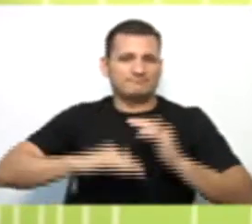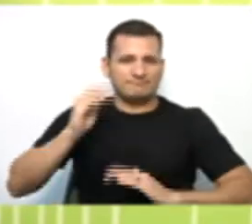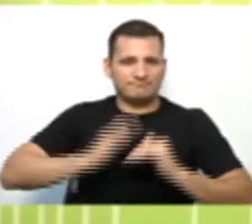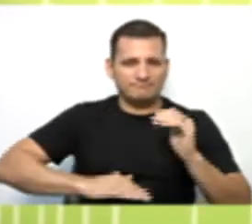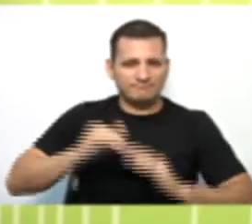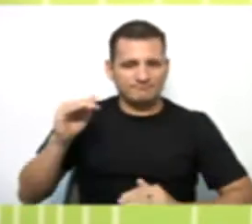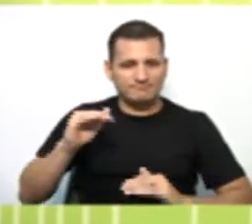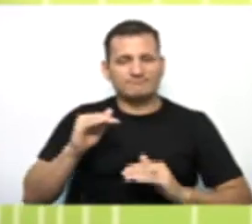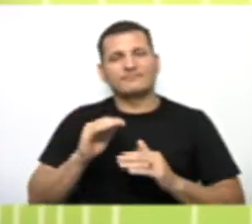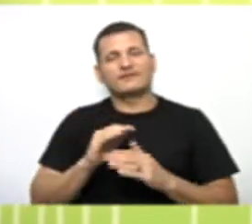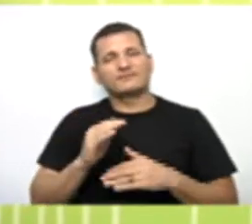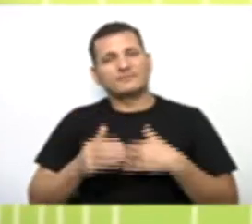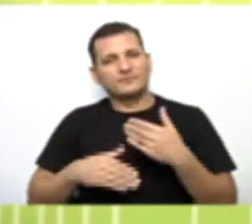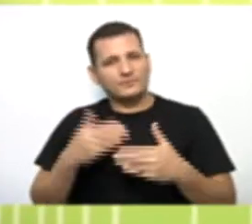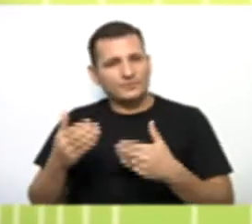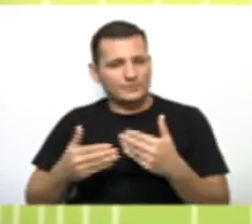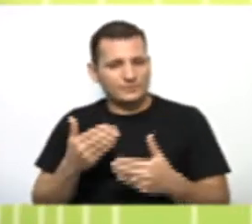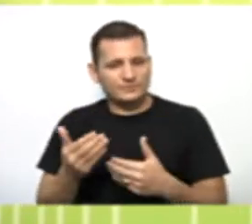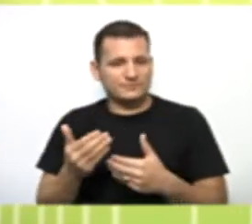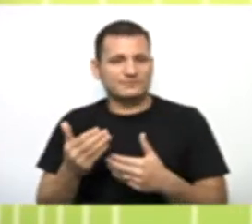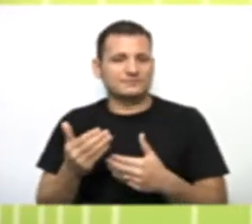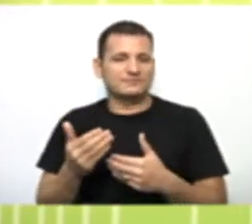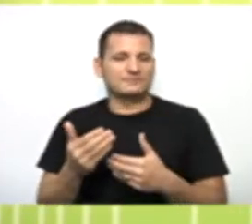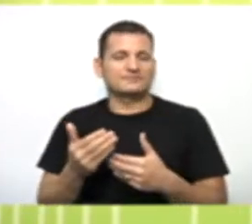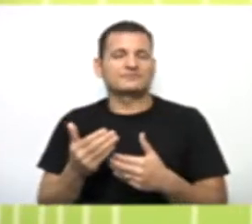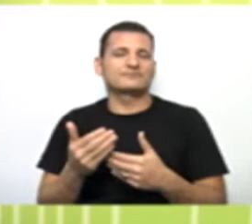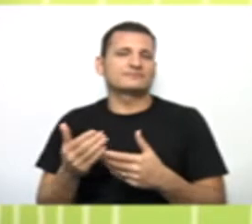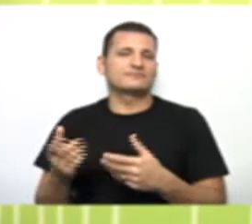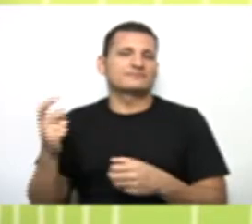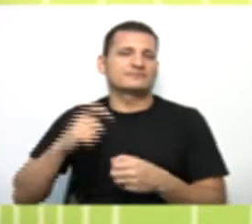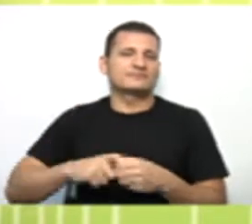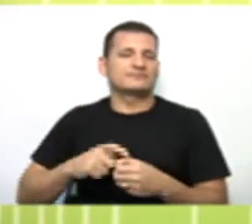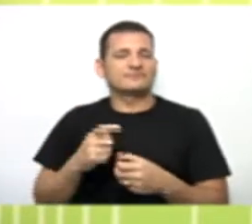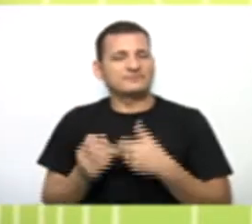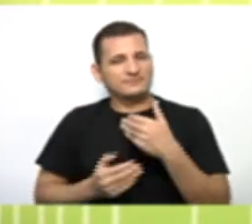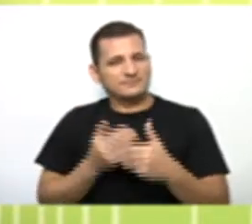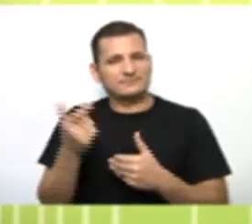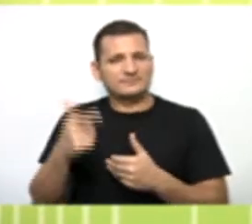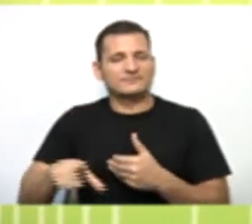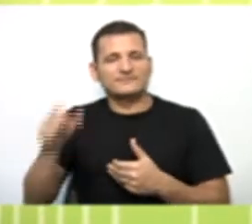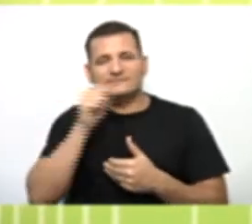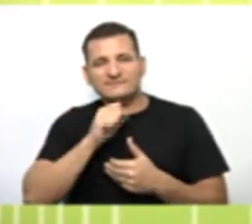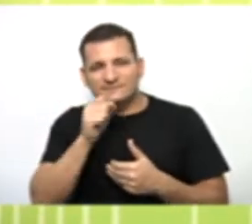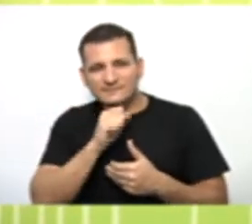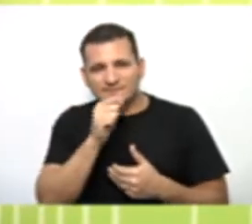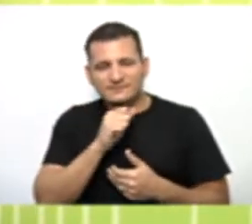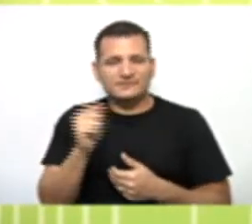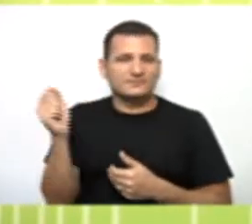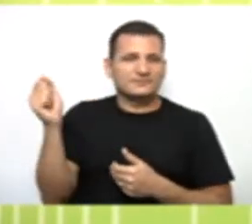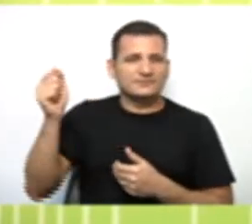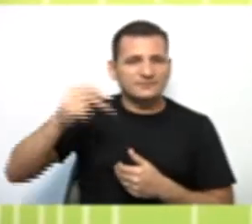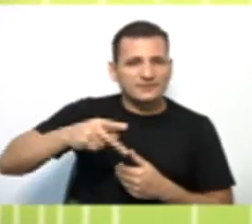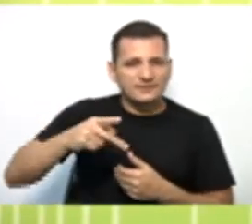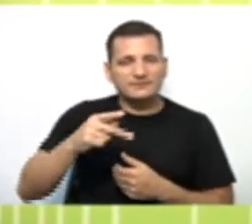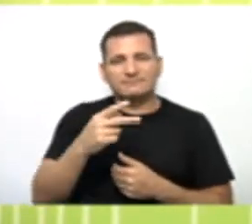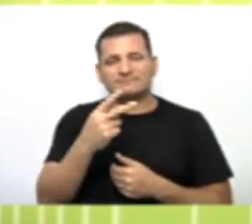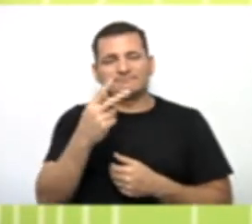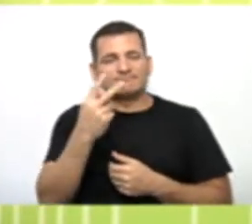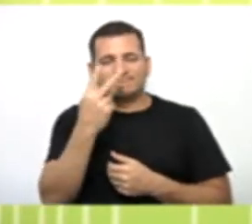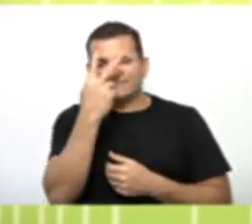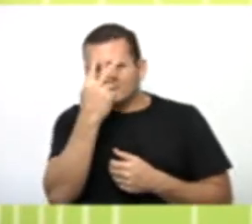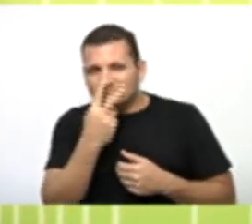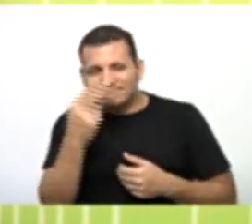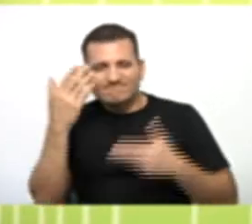profissionais. E aí, de repente, voltam, né, para aquele processo de ficar velhinho, de se aposentar, né, de não conseguir